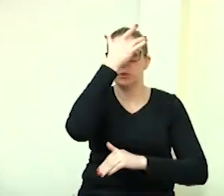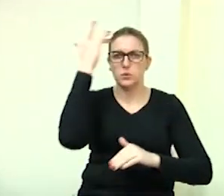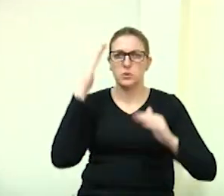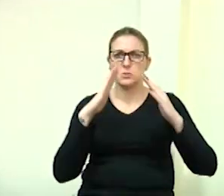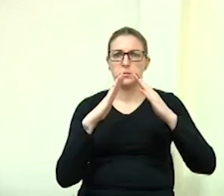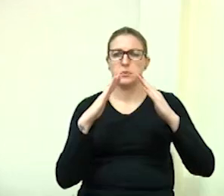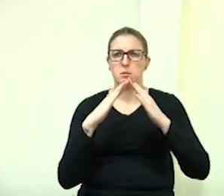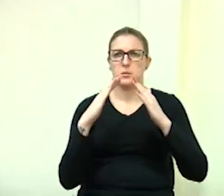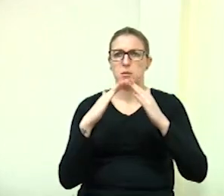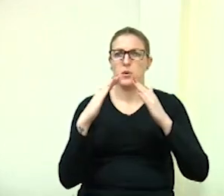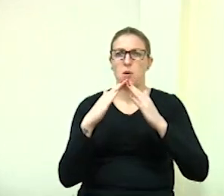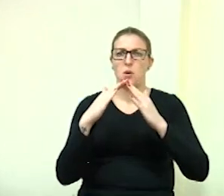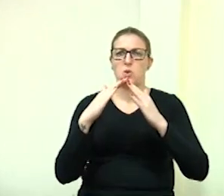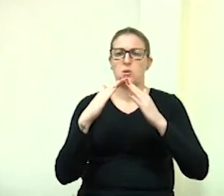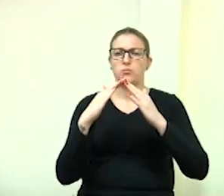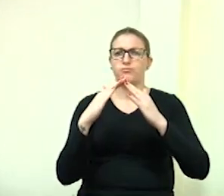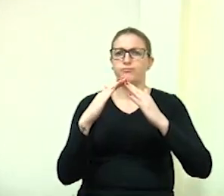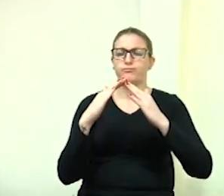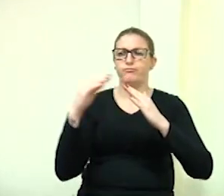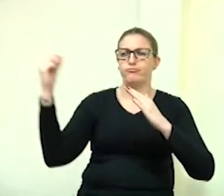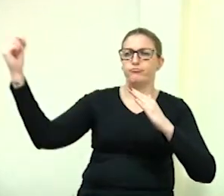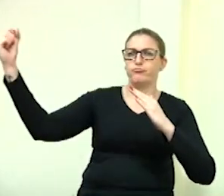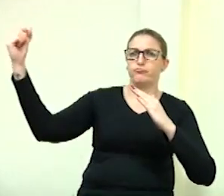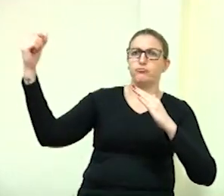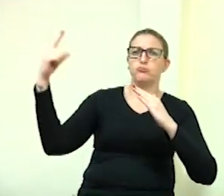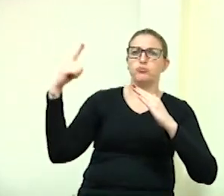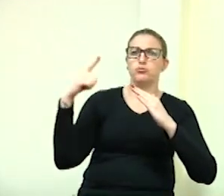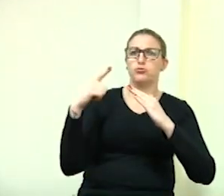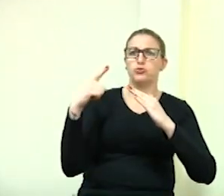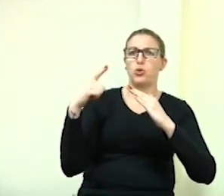onde a posição solar agora no inverno não é muito